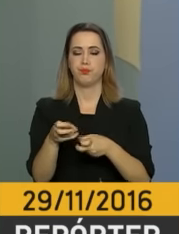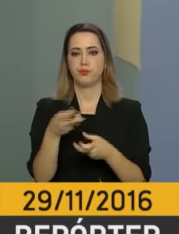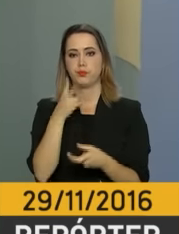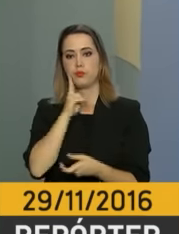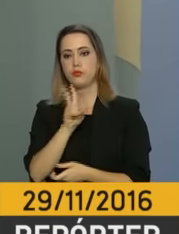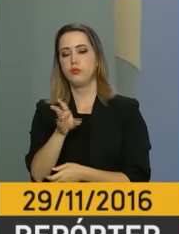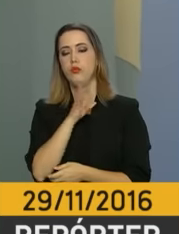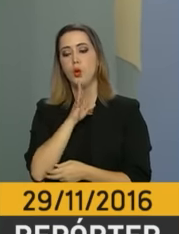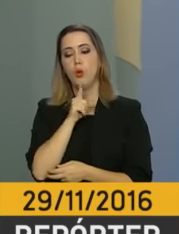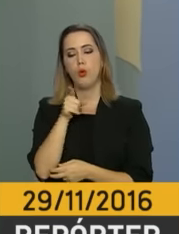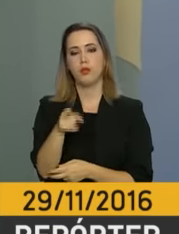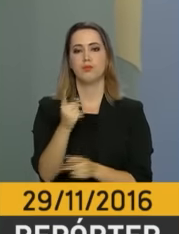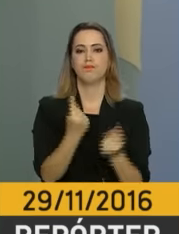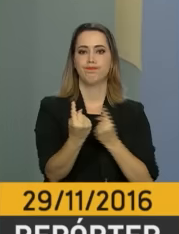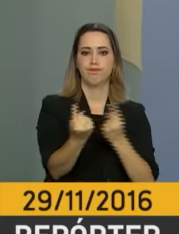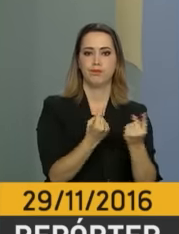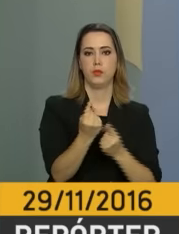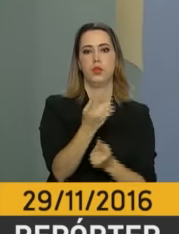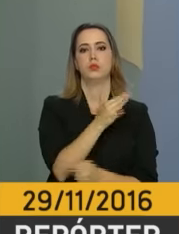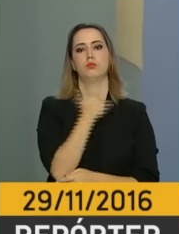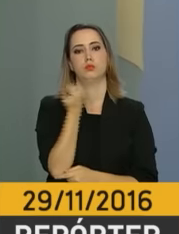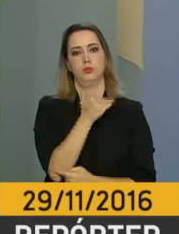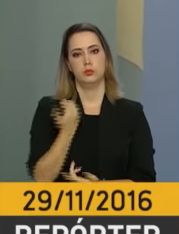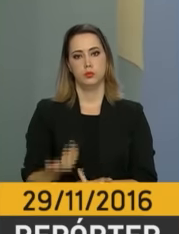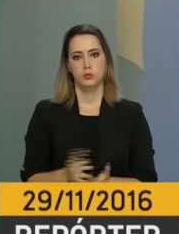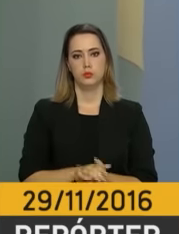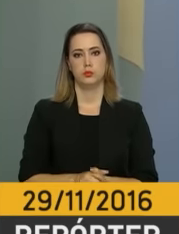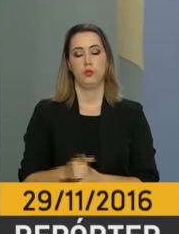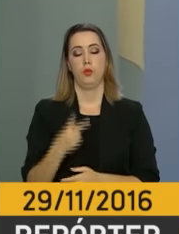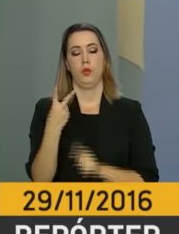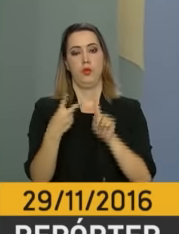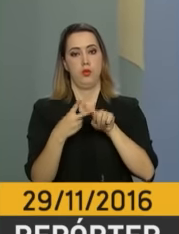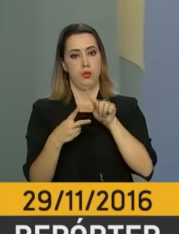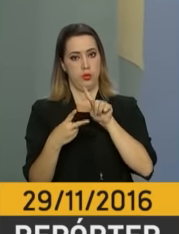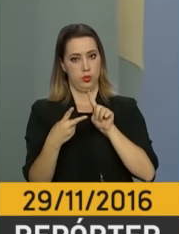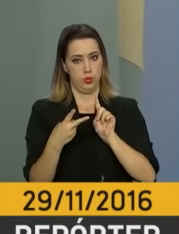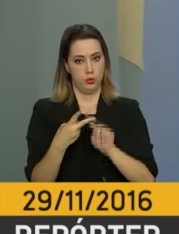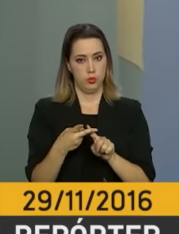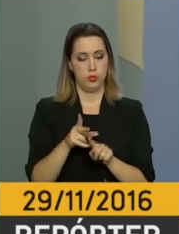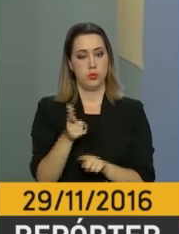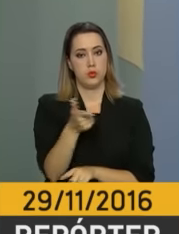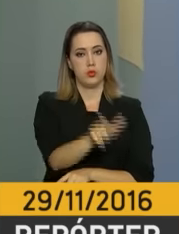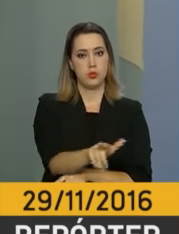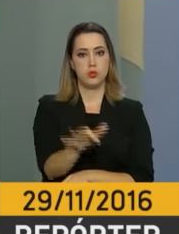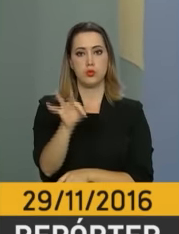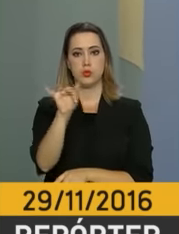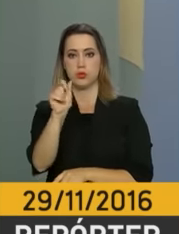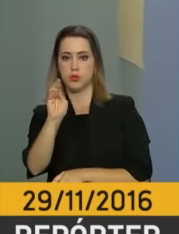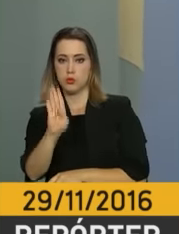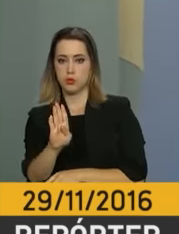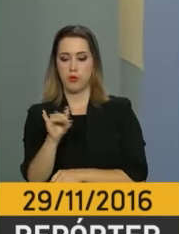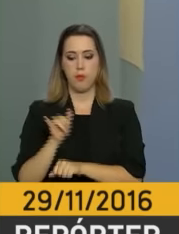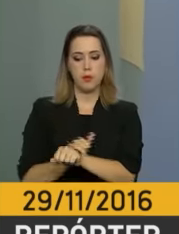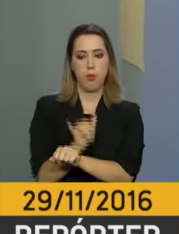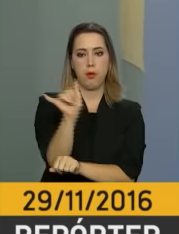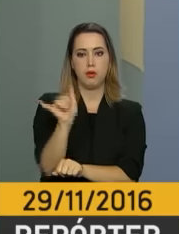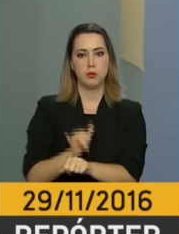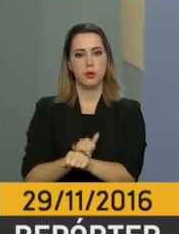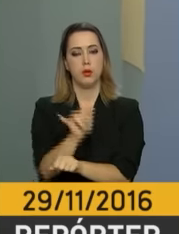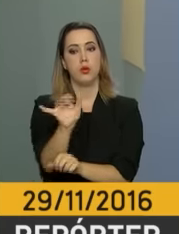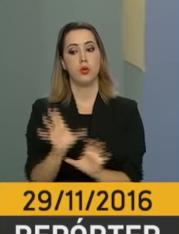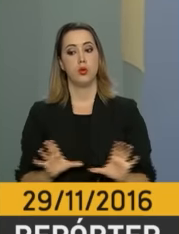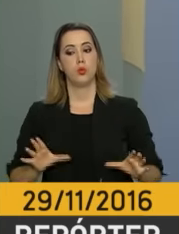Além disso, duas aeronaves, um C-130 Hércules e um C-105 da FAB, e uma equipe